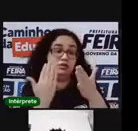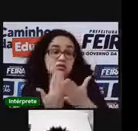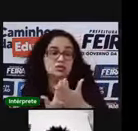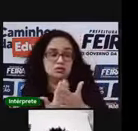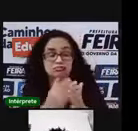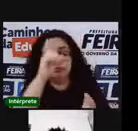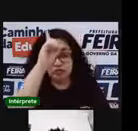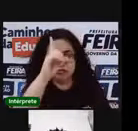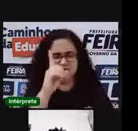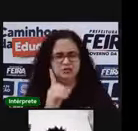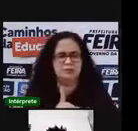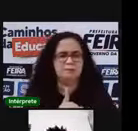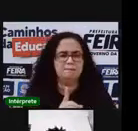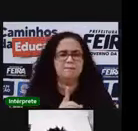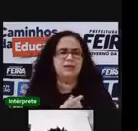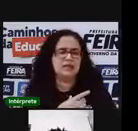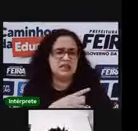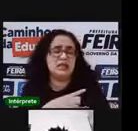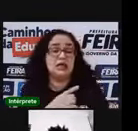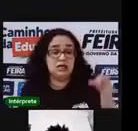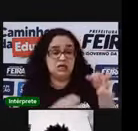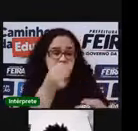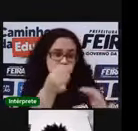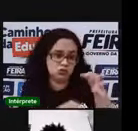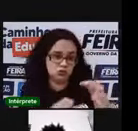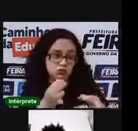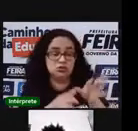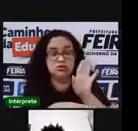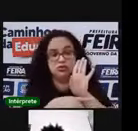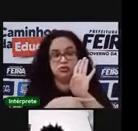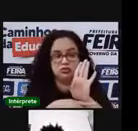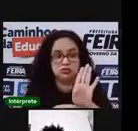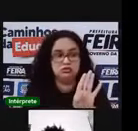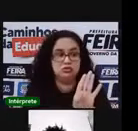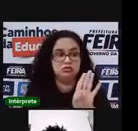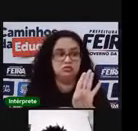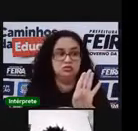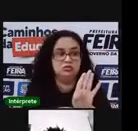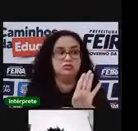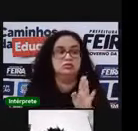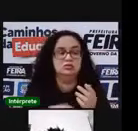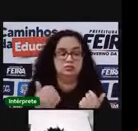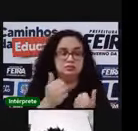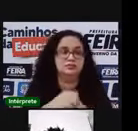consigo praticar essa justiça, essa solidariedade,